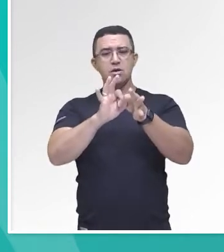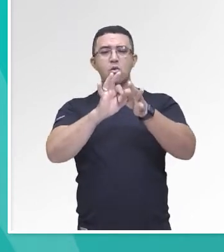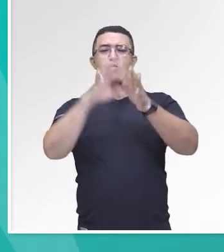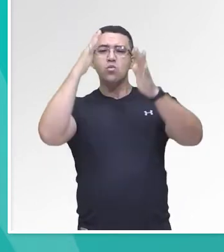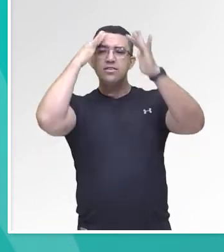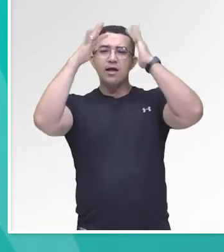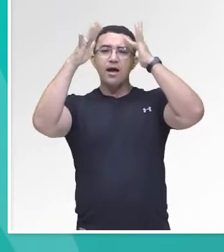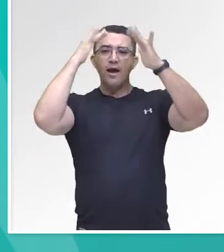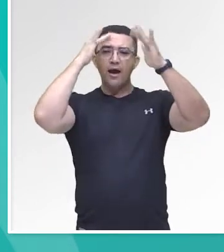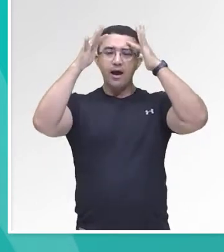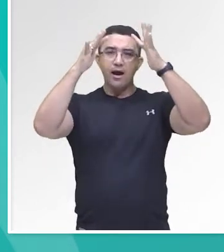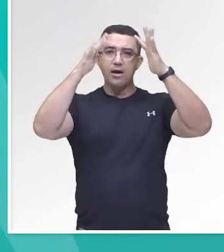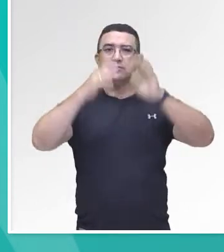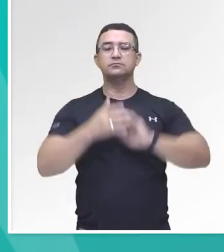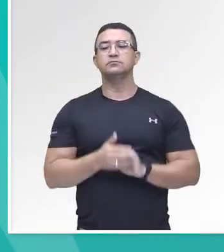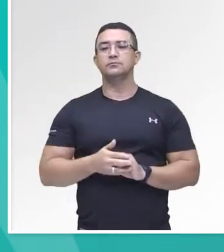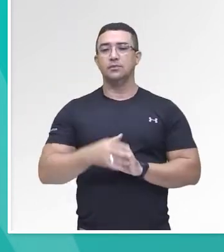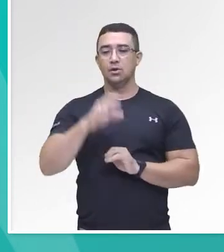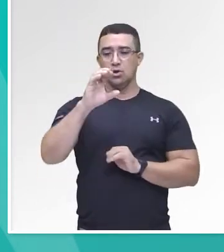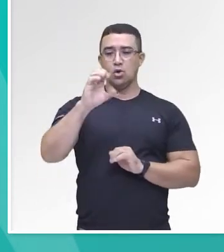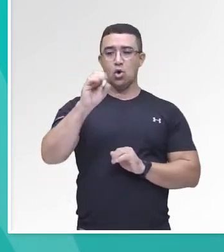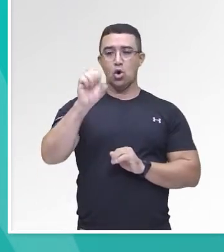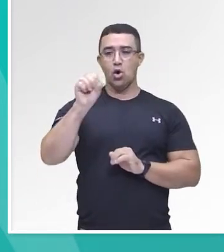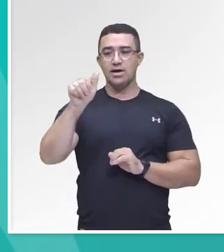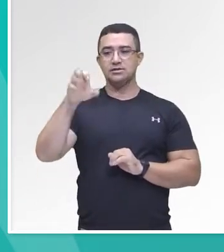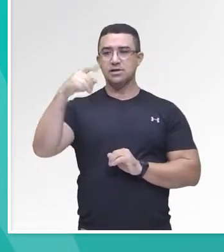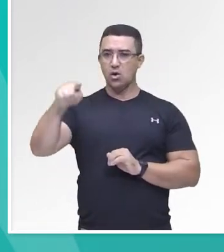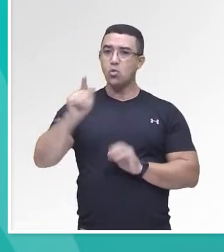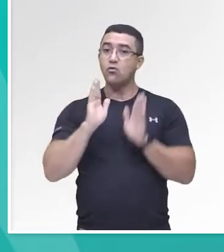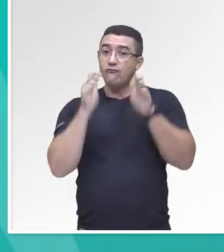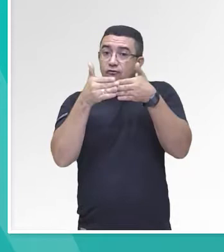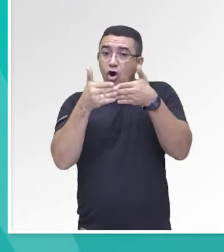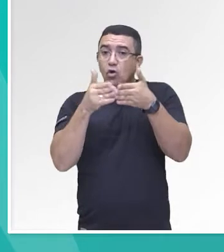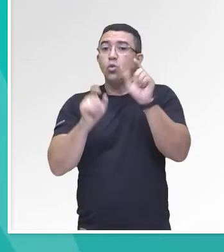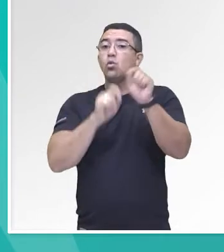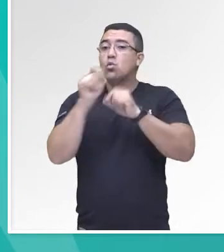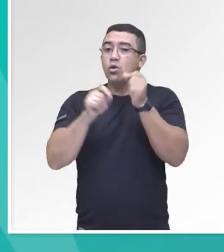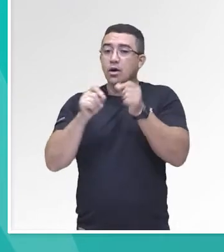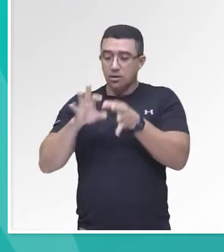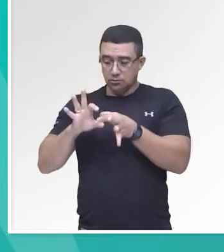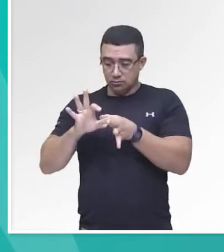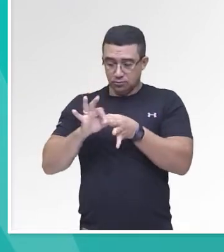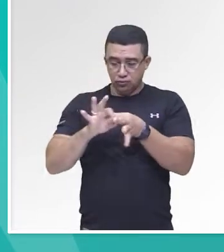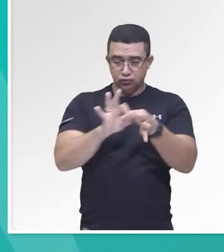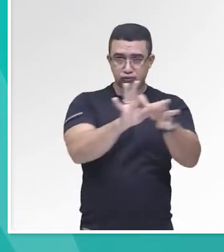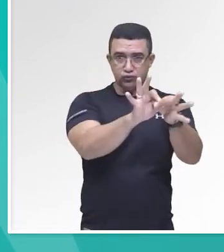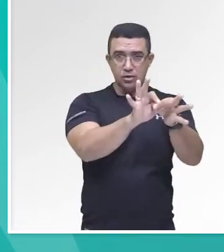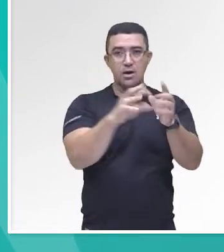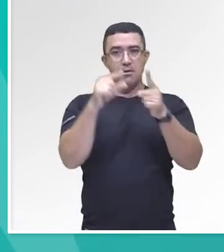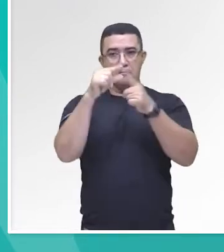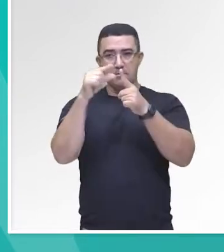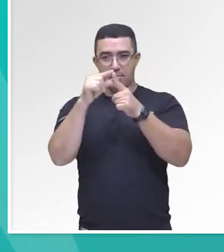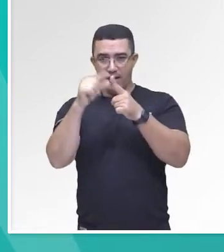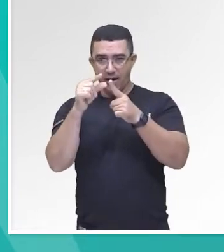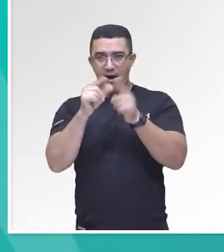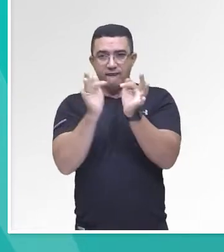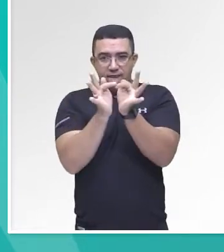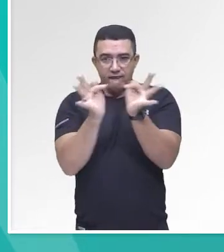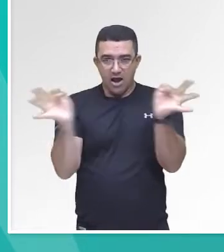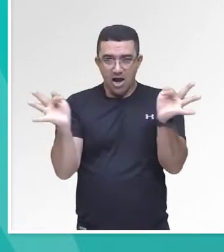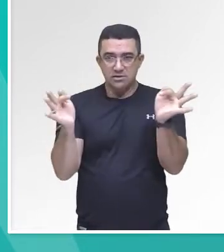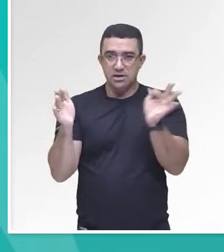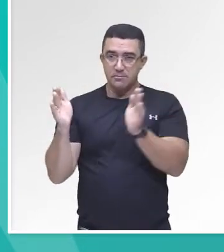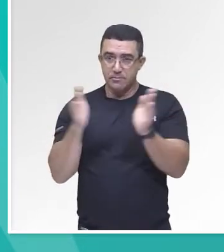mais focada na conexão das partes, né, das palavras, das orações e dos